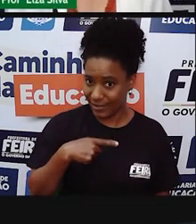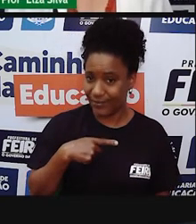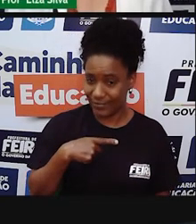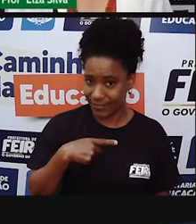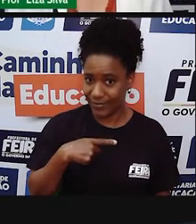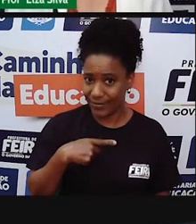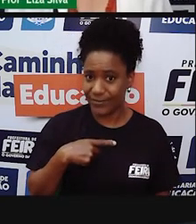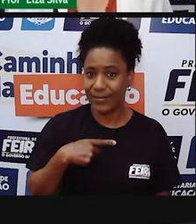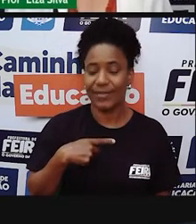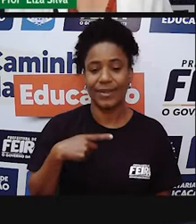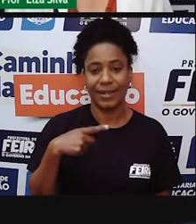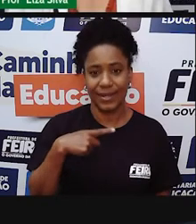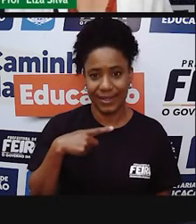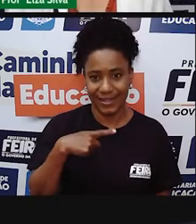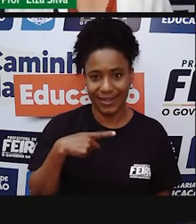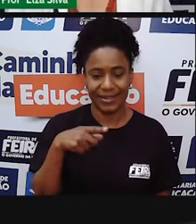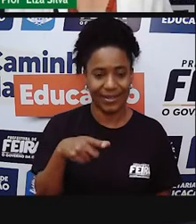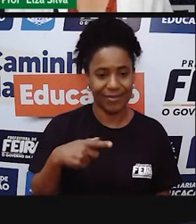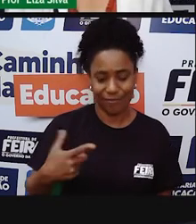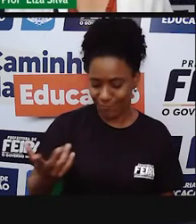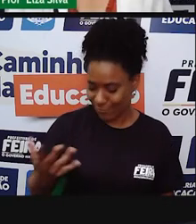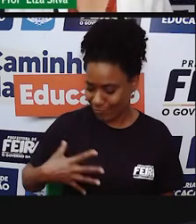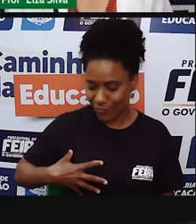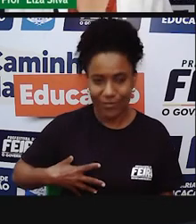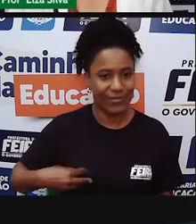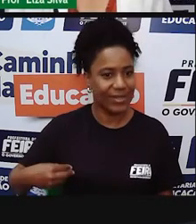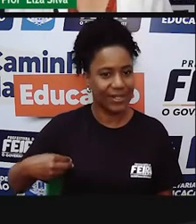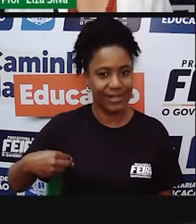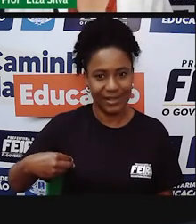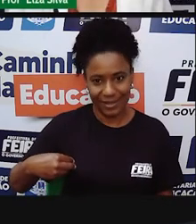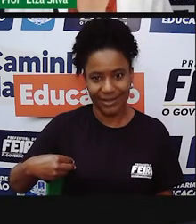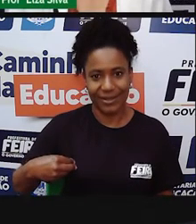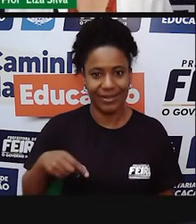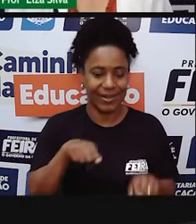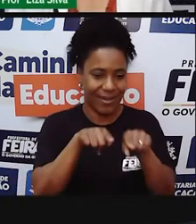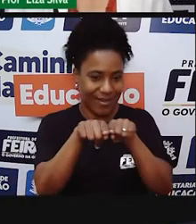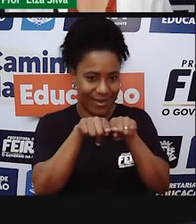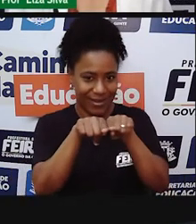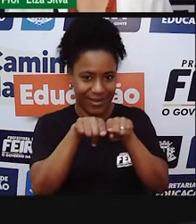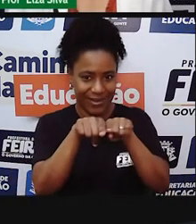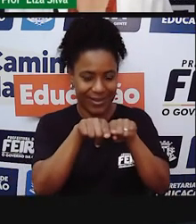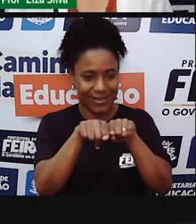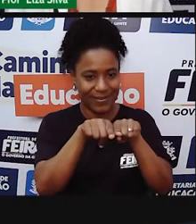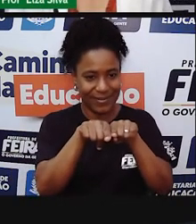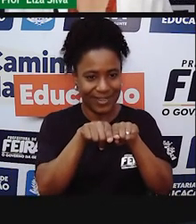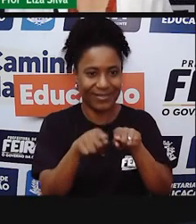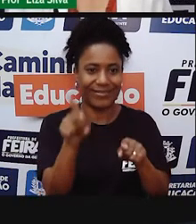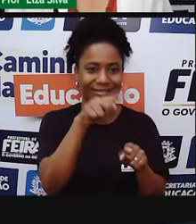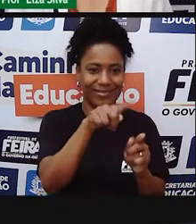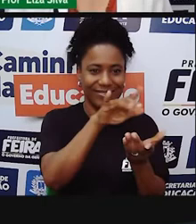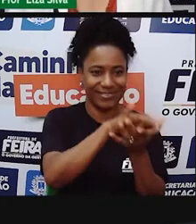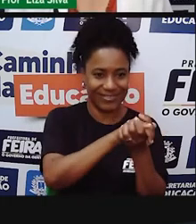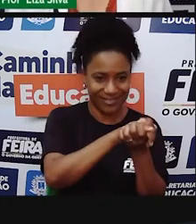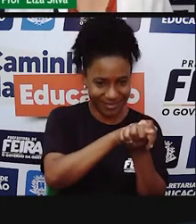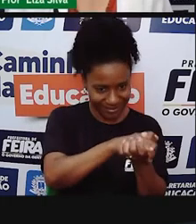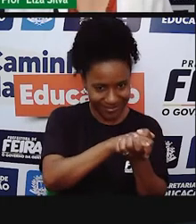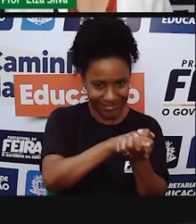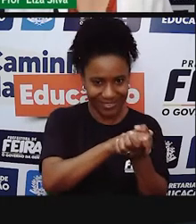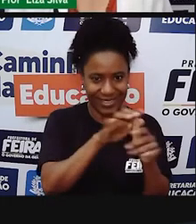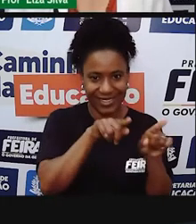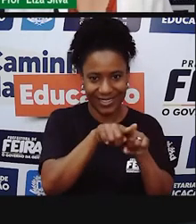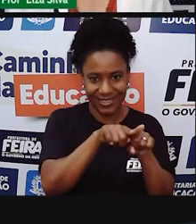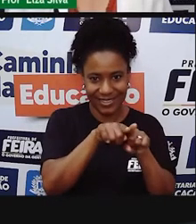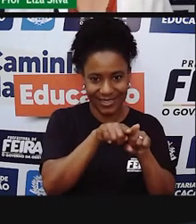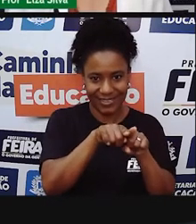que é o Herb, acho que é assim que se pronuncia, que é o brother do Homer e é o son do casal aí, né?